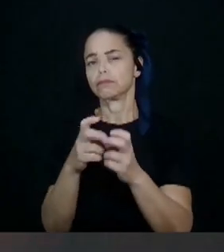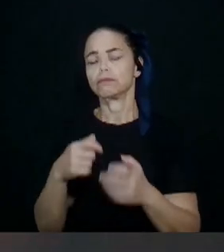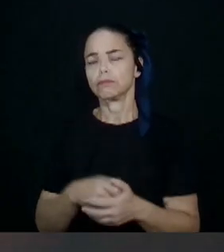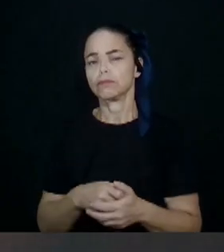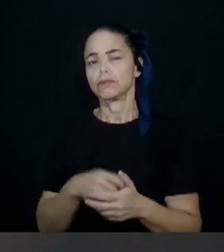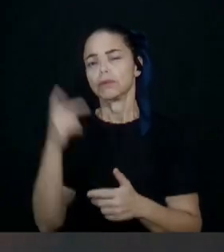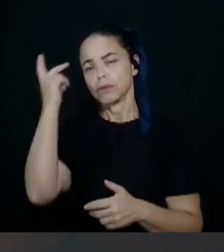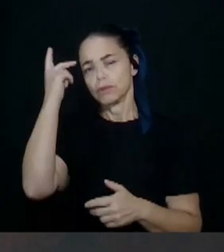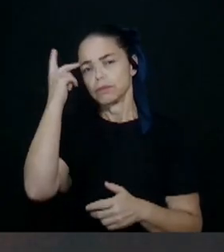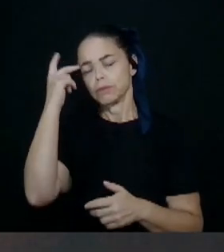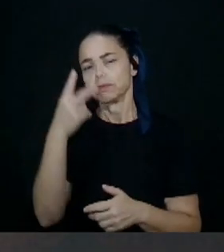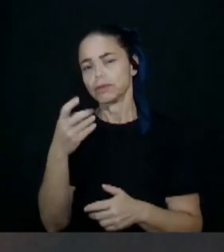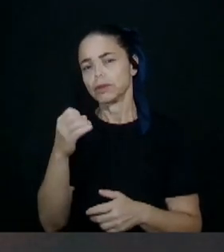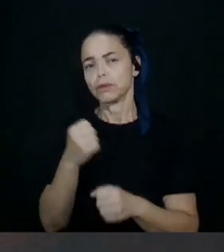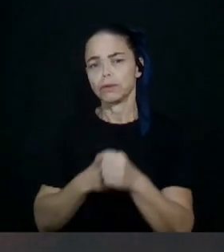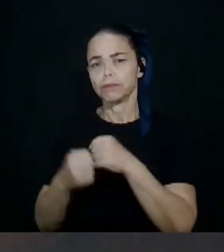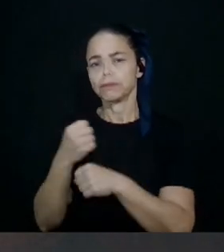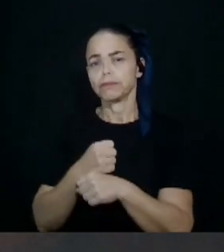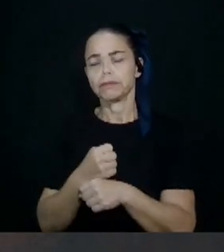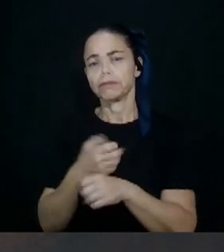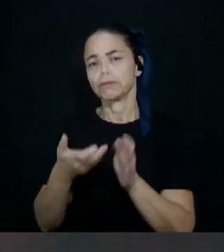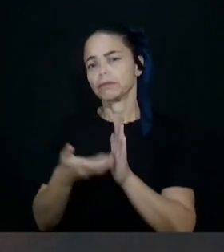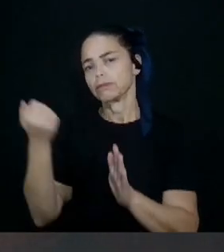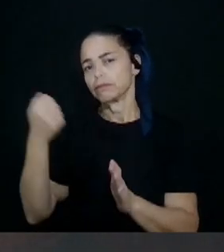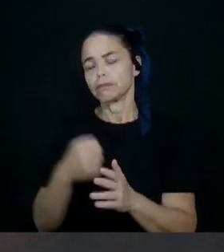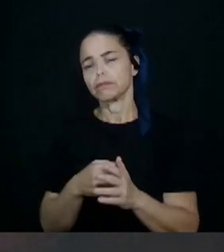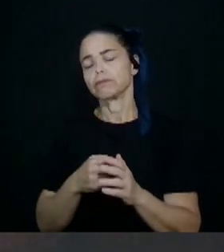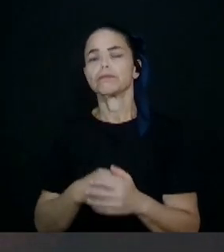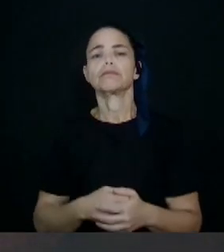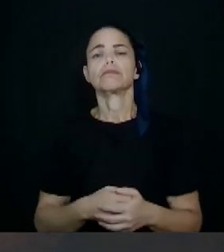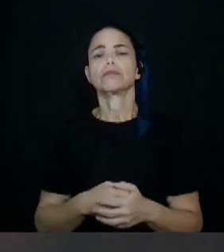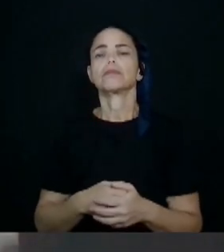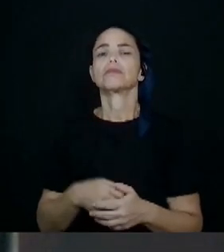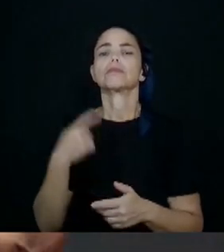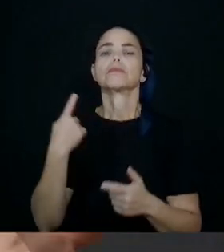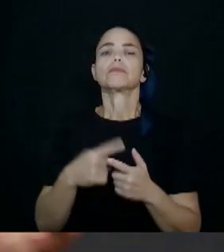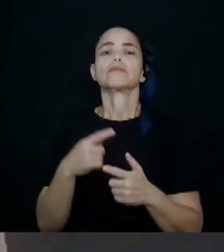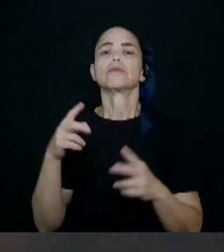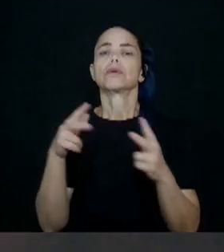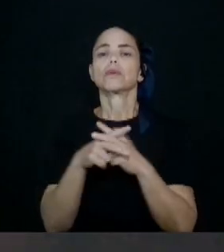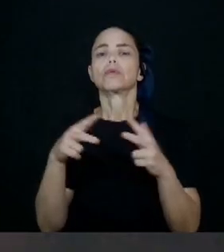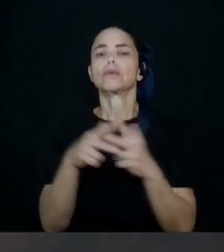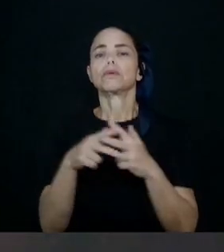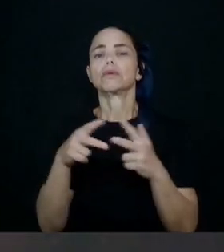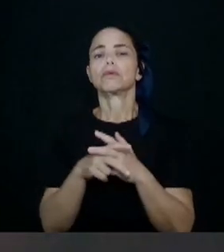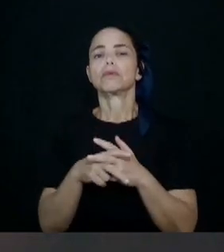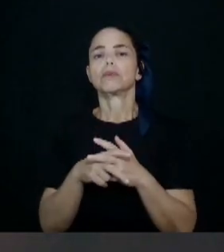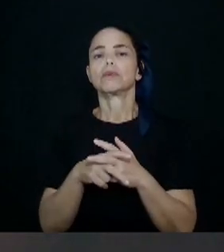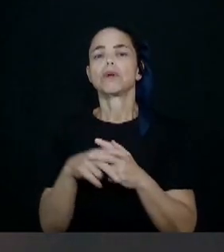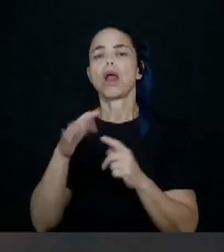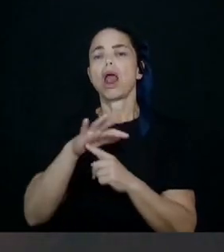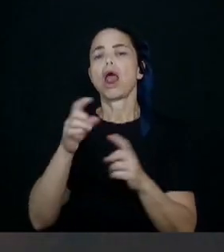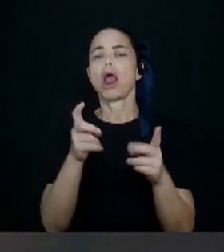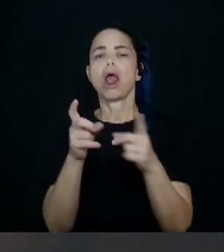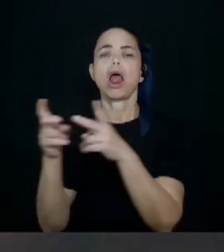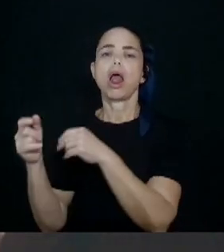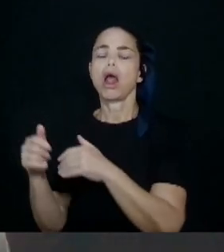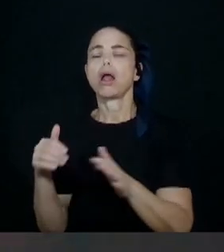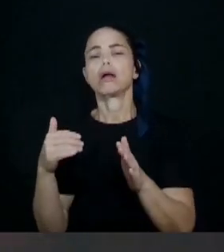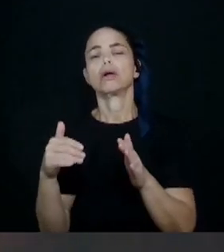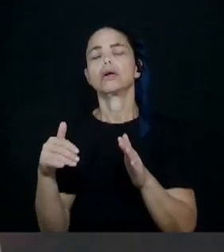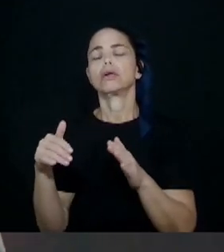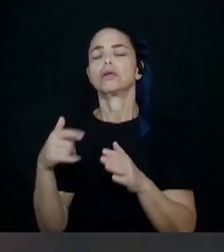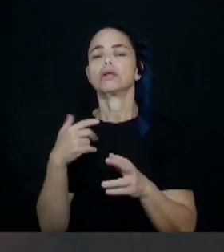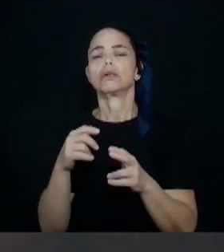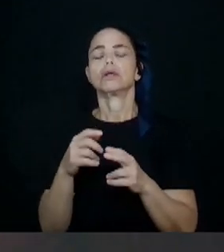atrás em Campinas. E foi tirado, que trazia todo o movimento. Mas a briga foi comércio de rua, que não sei o quê, aquela coisa toda, transporte